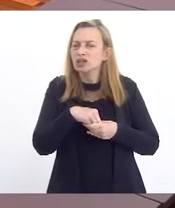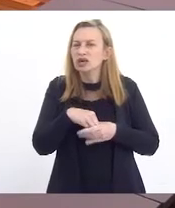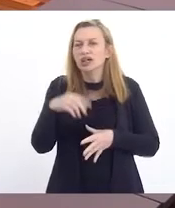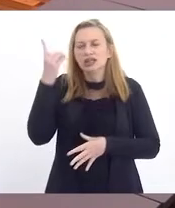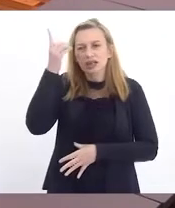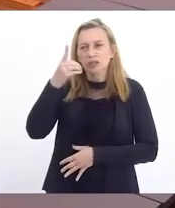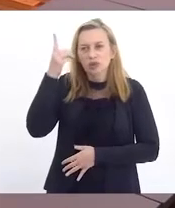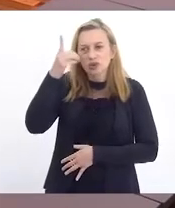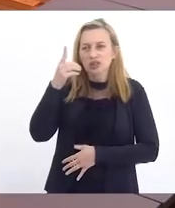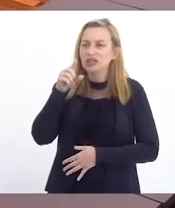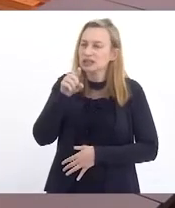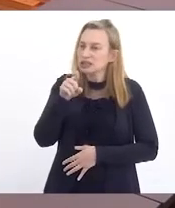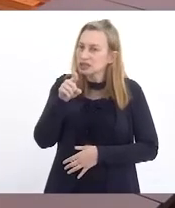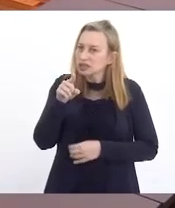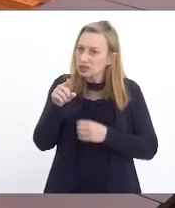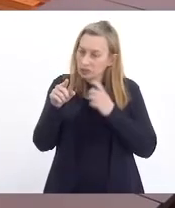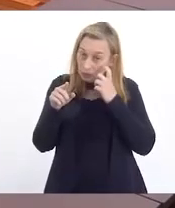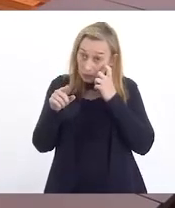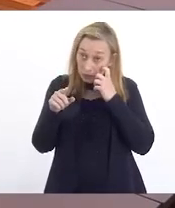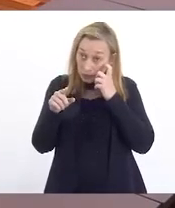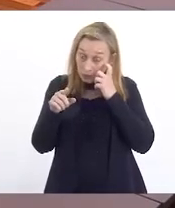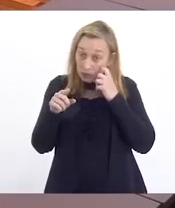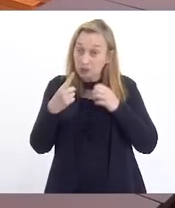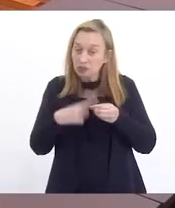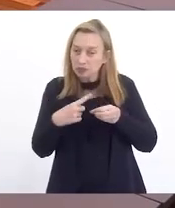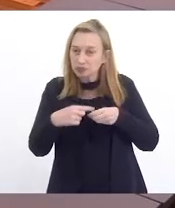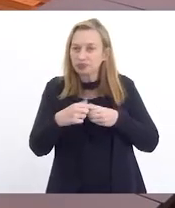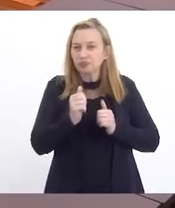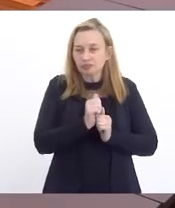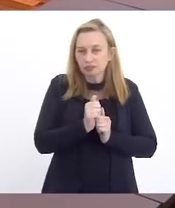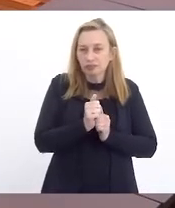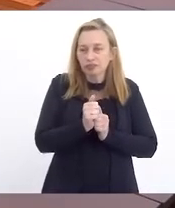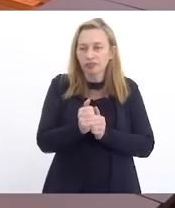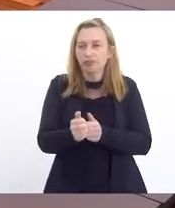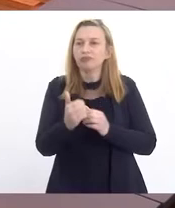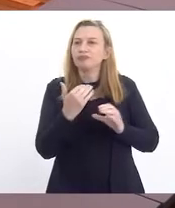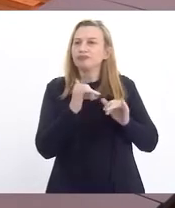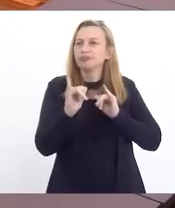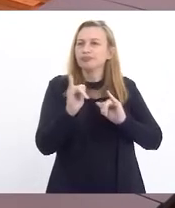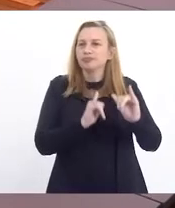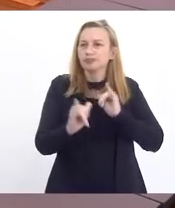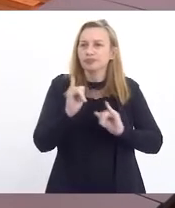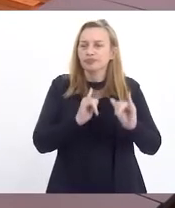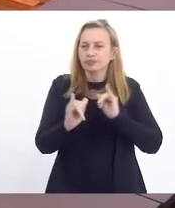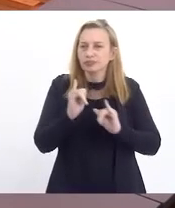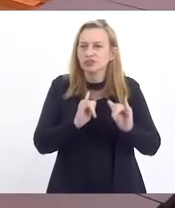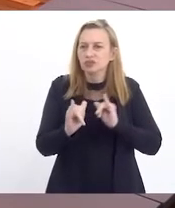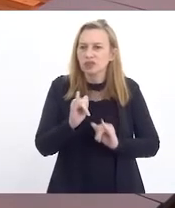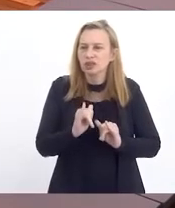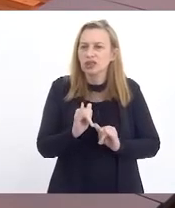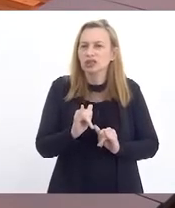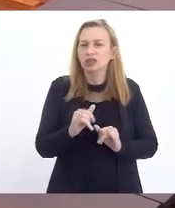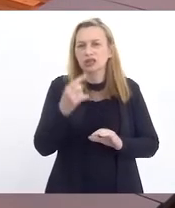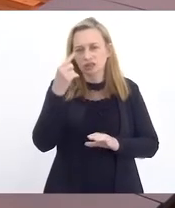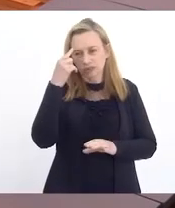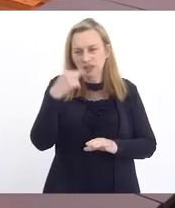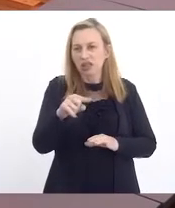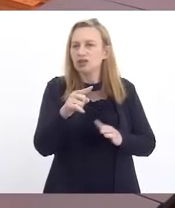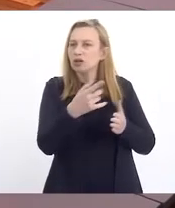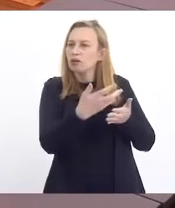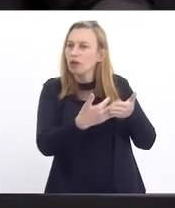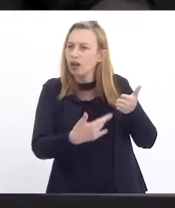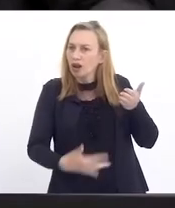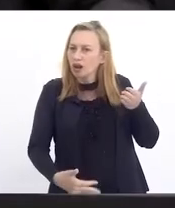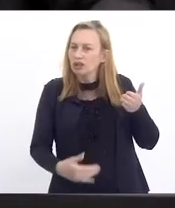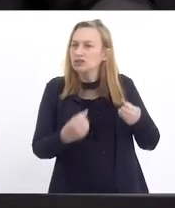Deputado Luiz Martins, essas não, essas, né, o município tem encaminhado informações sobre... Estão paralisadas lá. Tem mandado lista de que